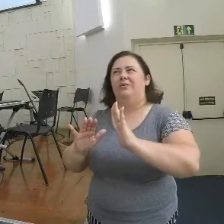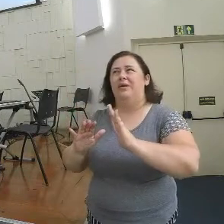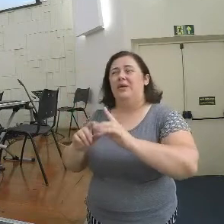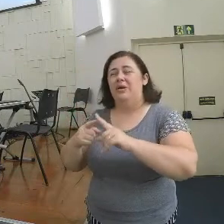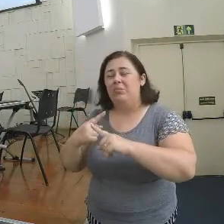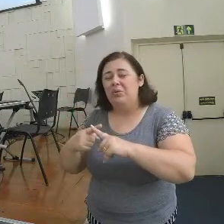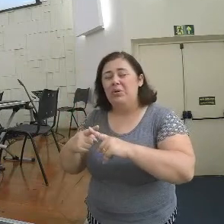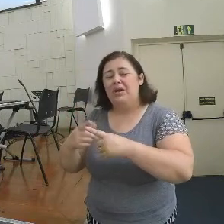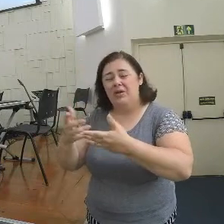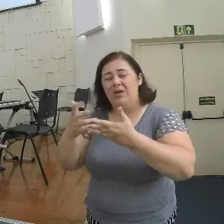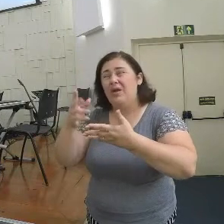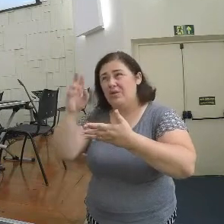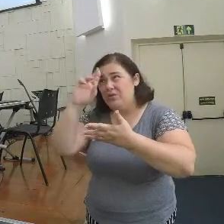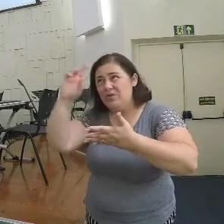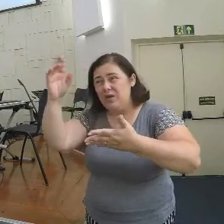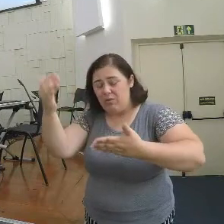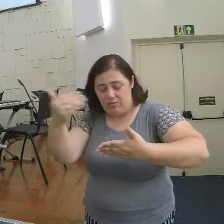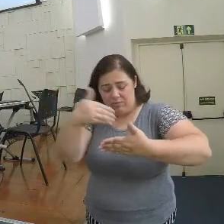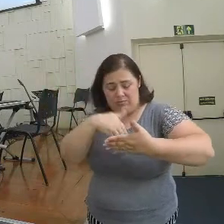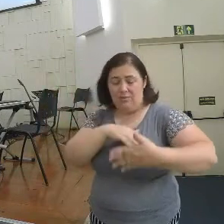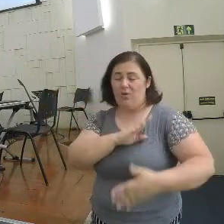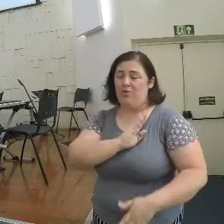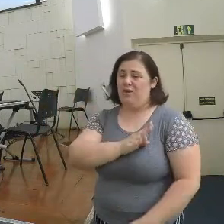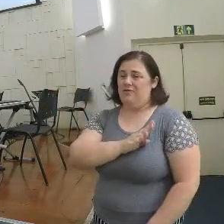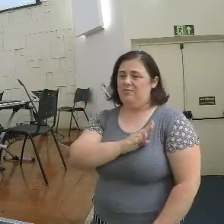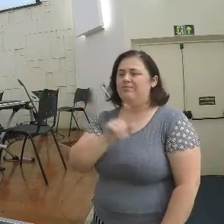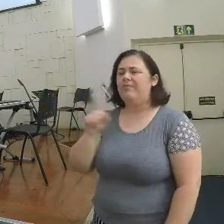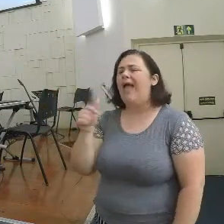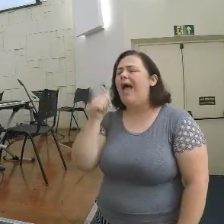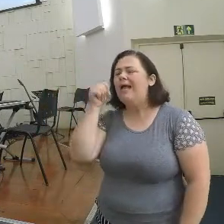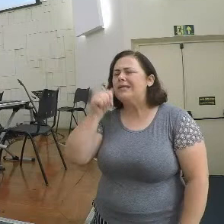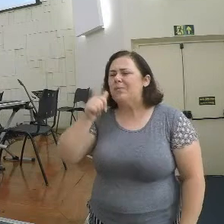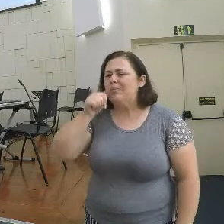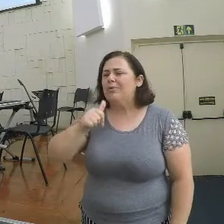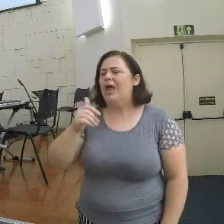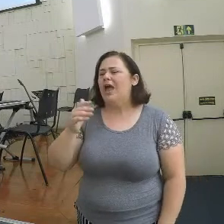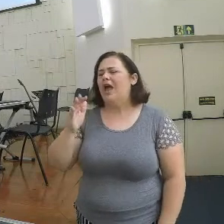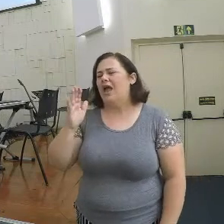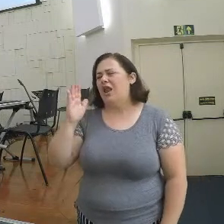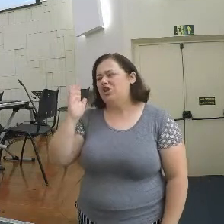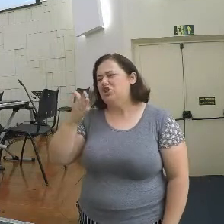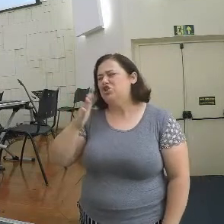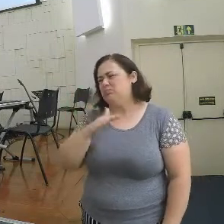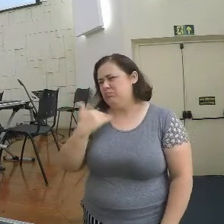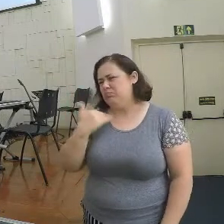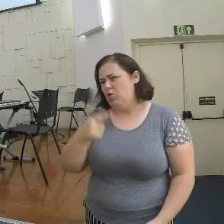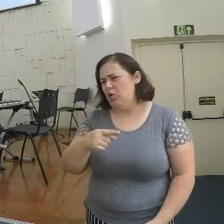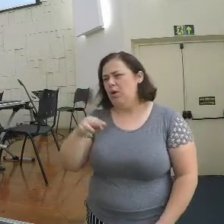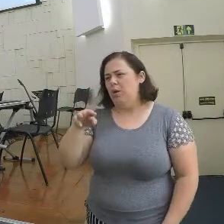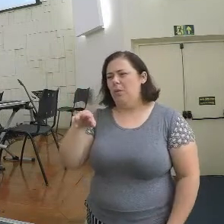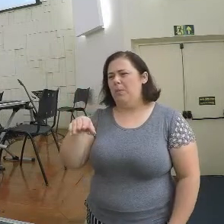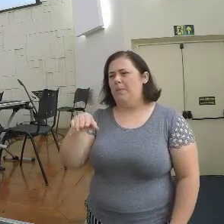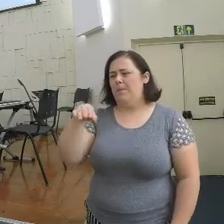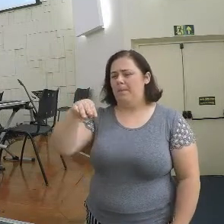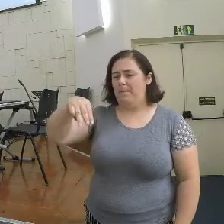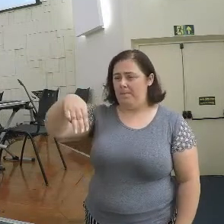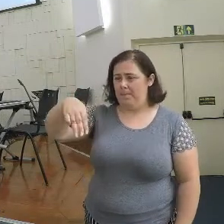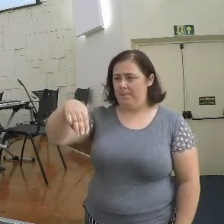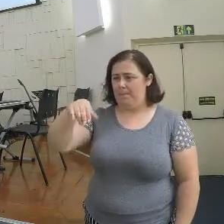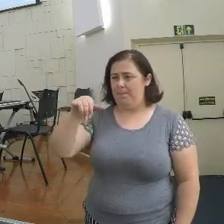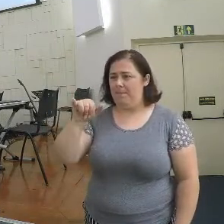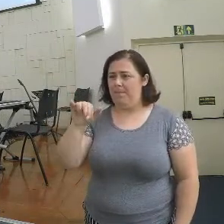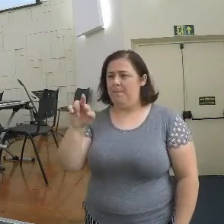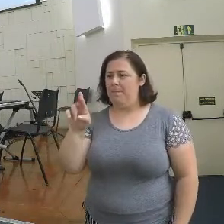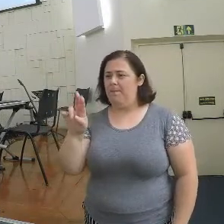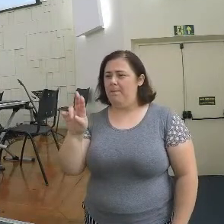meu coração. Na poesia, nossa irmã, claro que é poesia. É claro que há uma licença poética, é